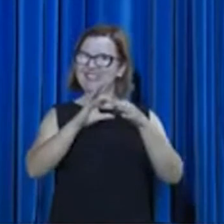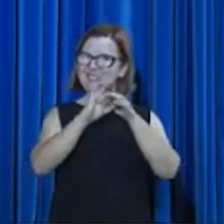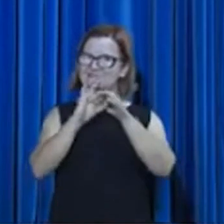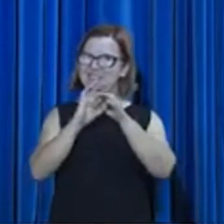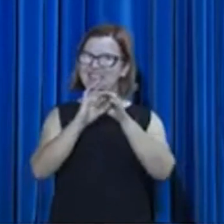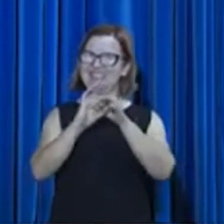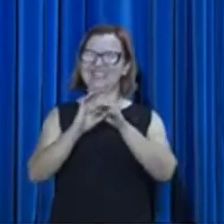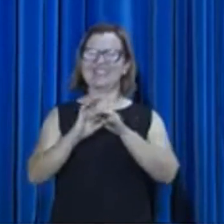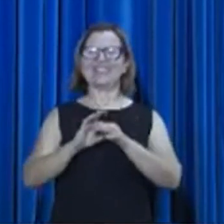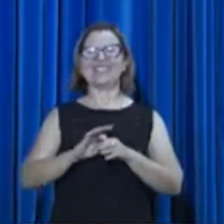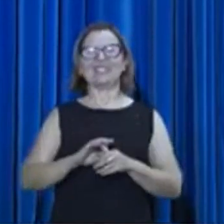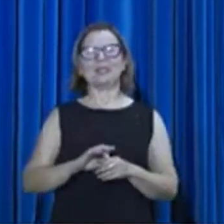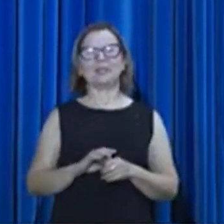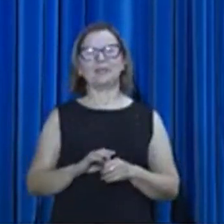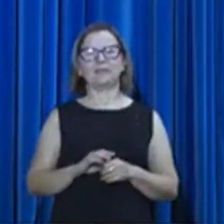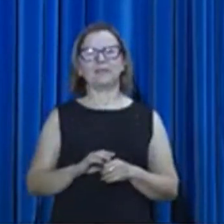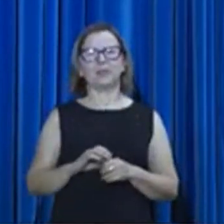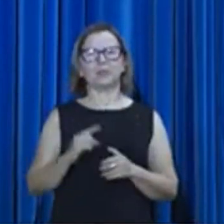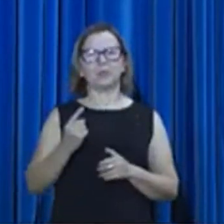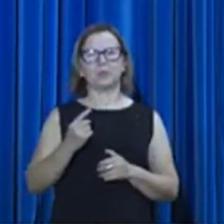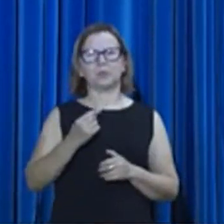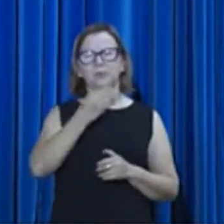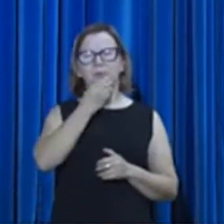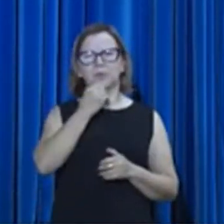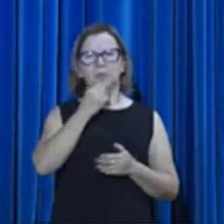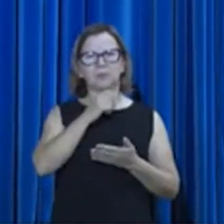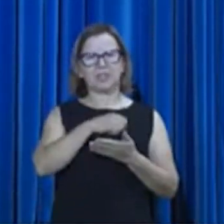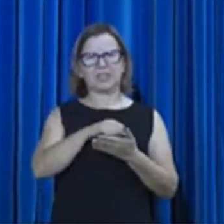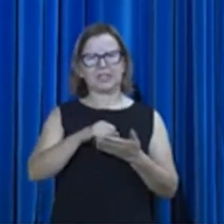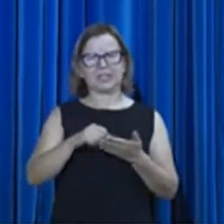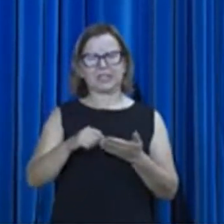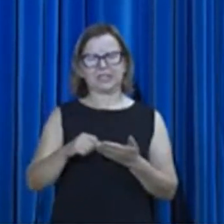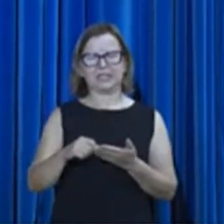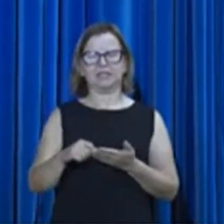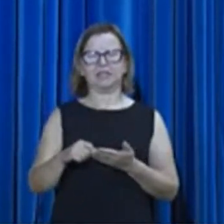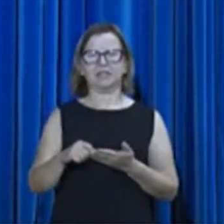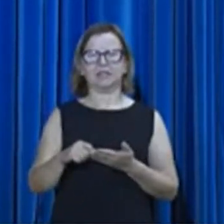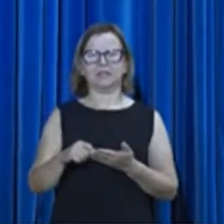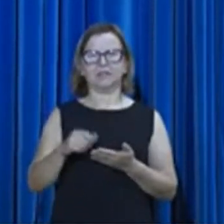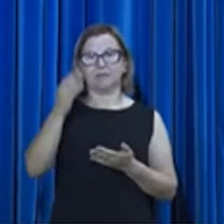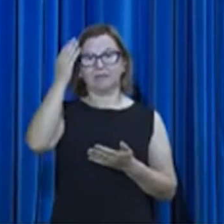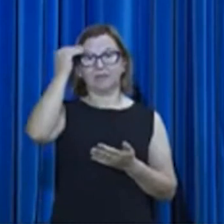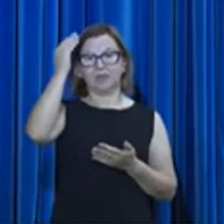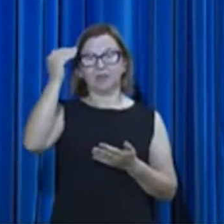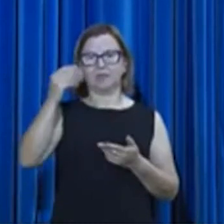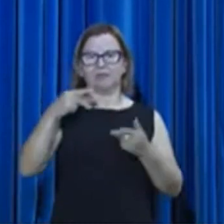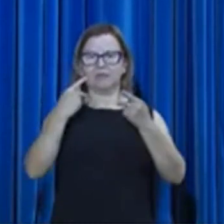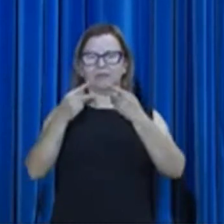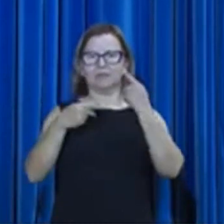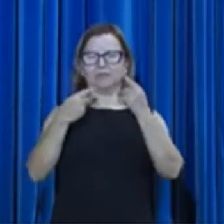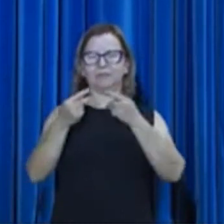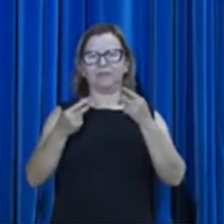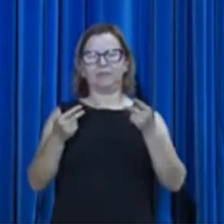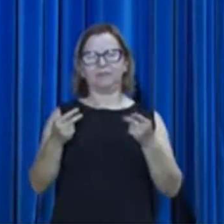Um escritor, John Everett, ele diz que